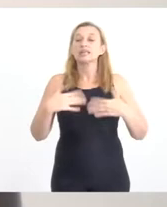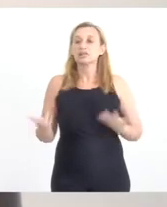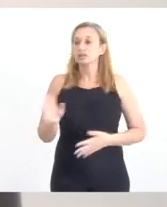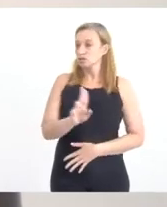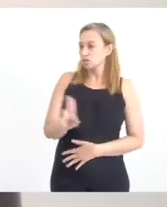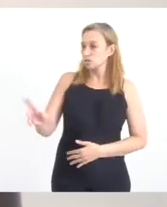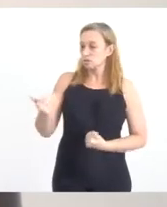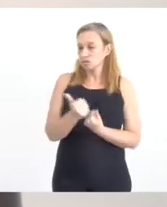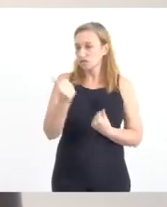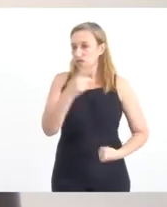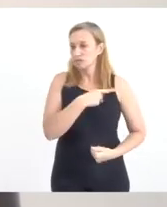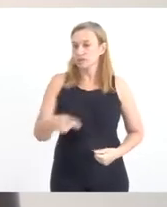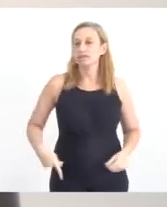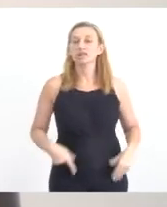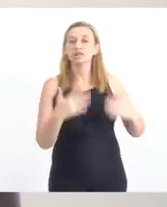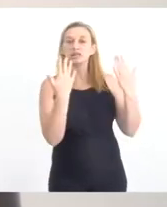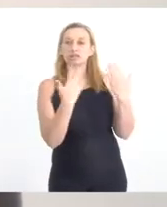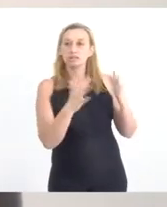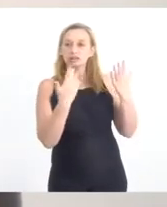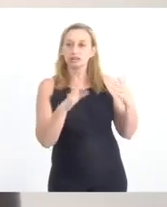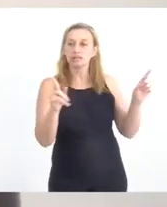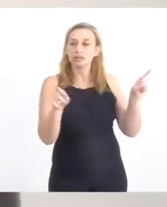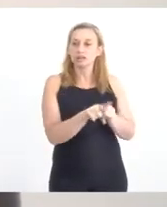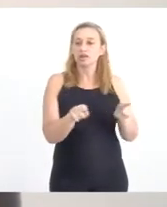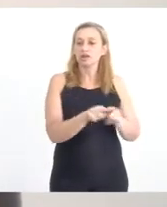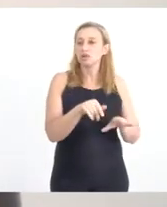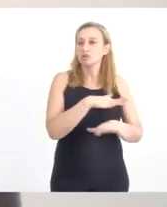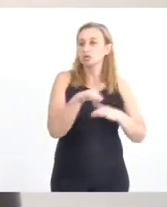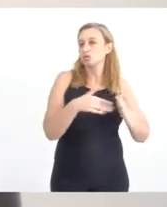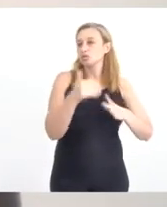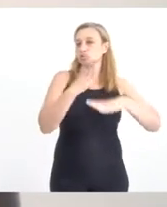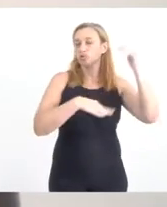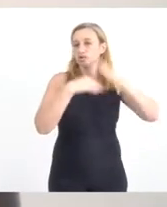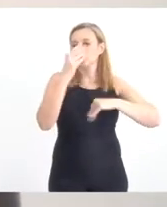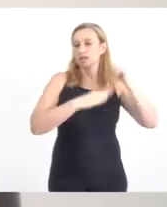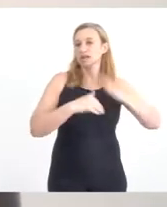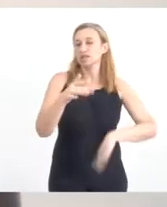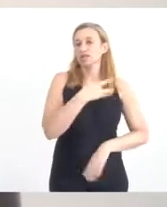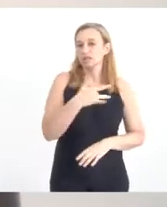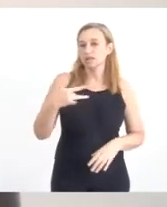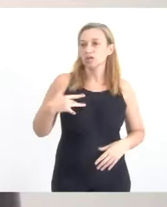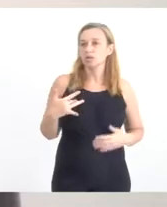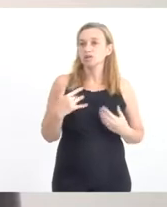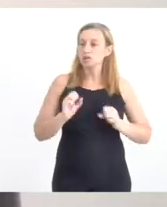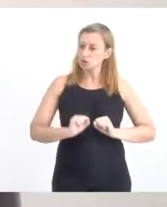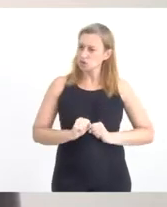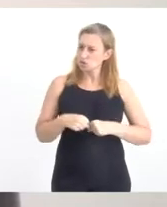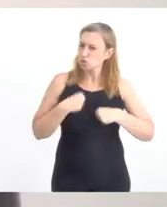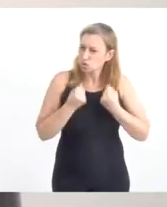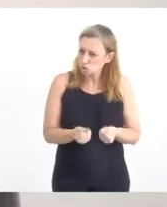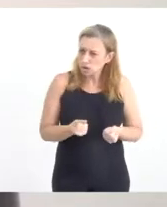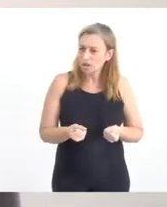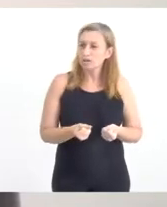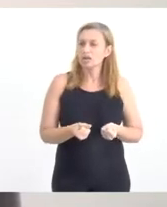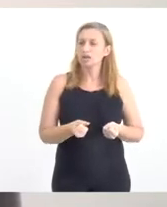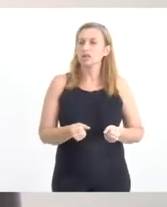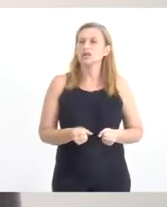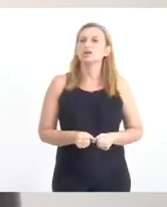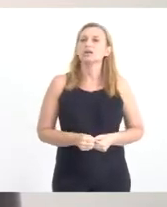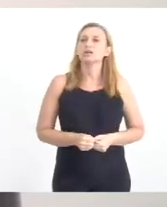nome Nossa vice-presidenta também saudar a todos os profissionais de saúde que deram aí é o seu sangue seu suor